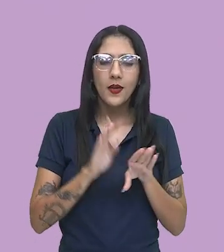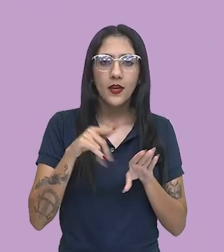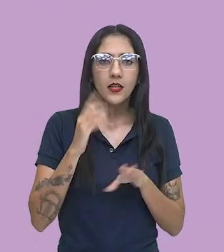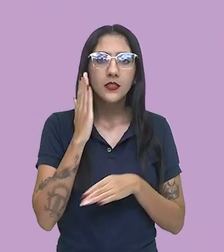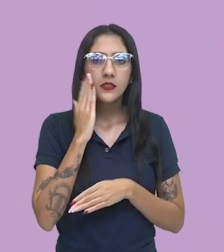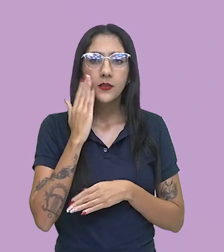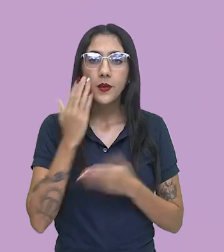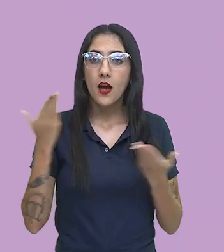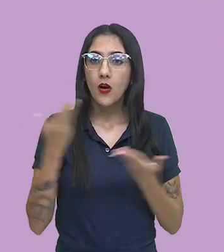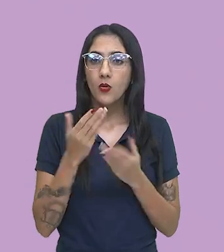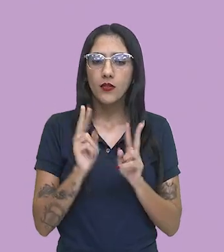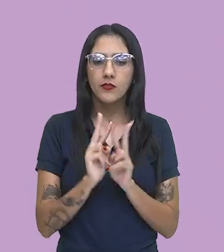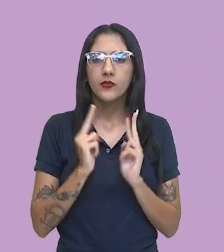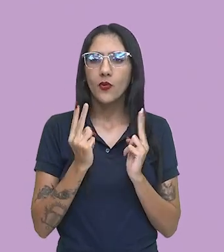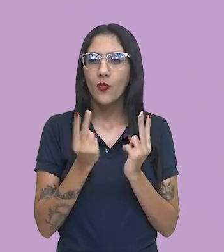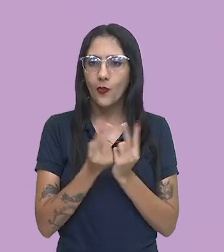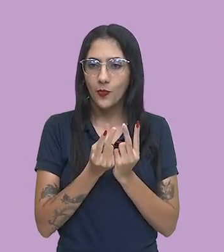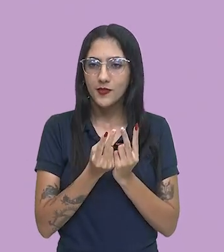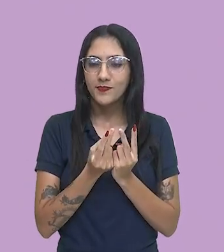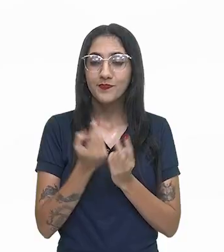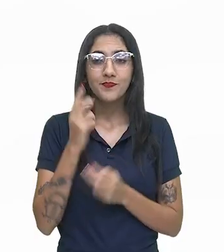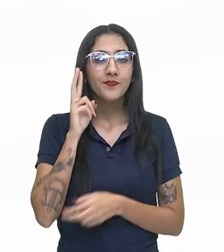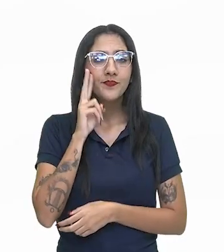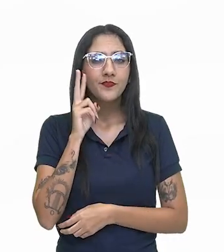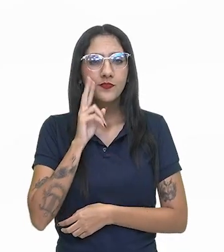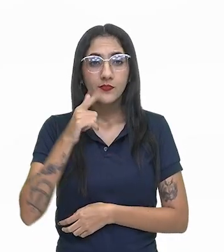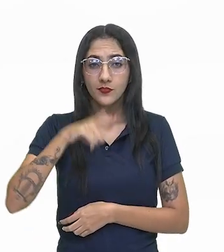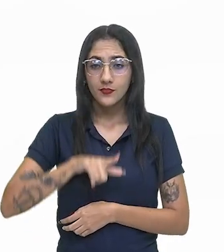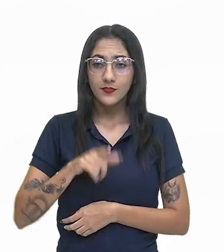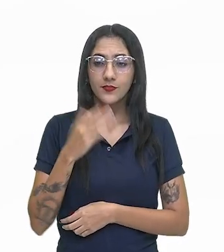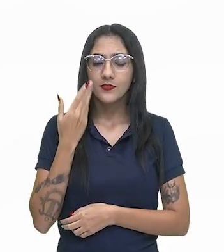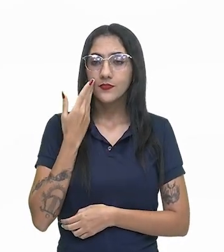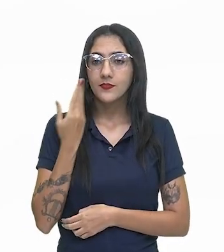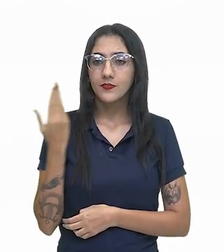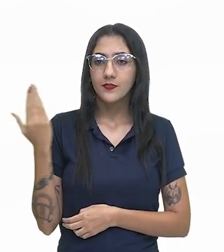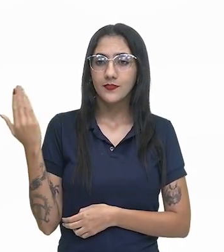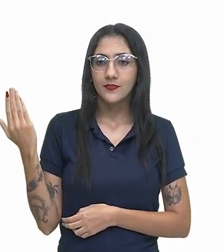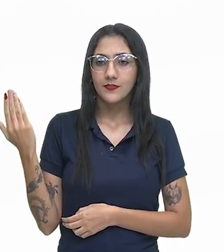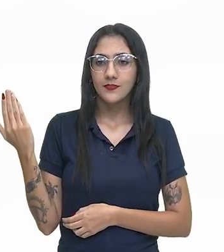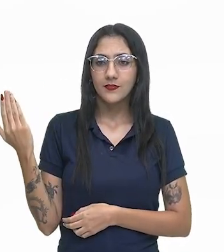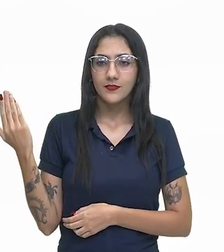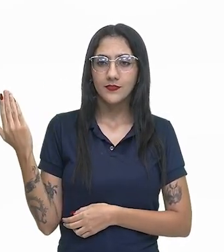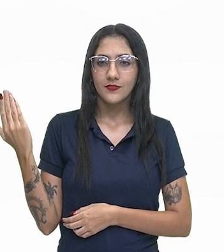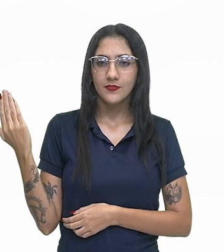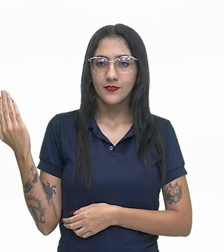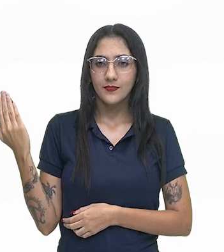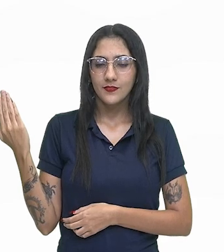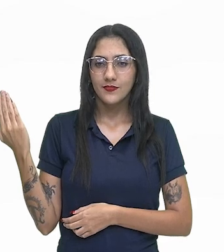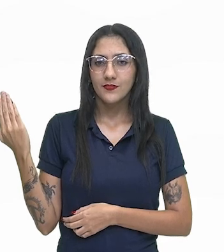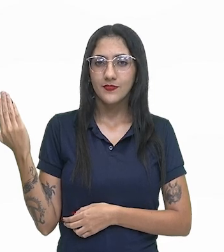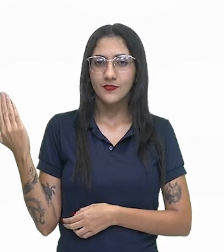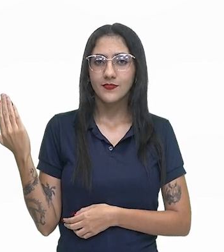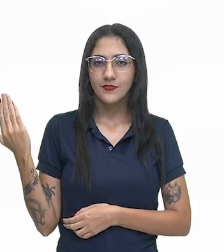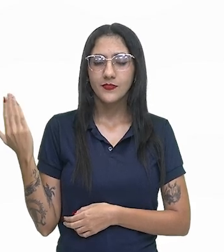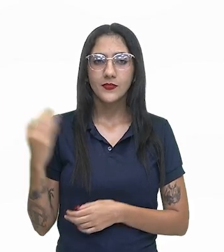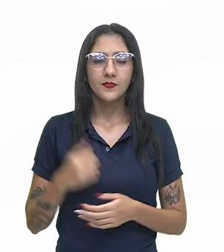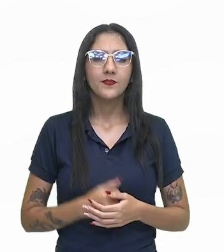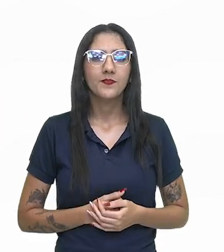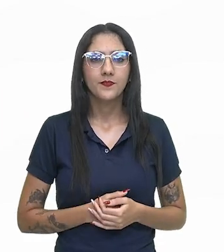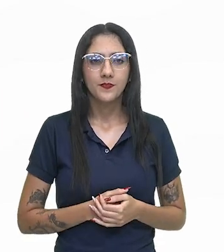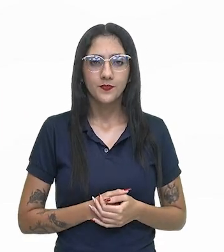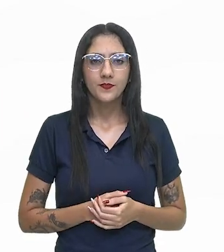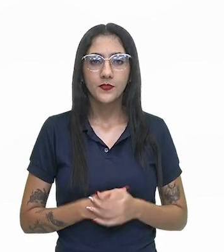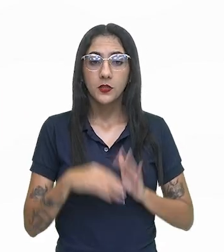verdade, o volume, né? Vamos relembrar aí a nossa tabelinha para relembrar aí as unidades, a unidade padrão primeiro, né,